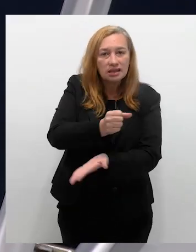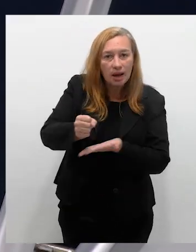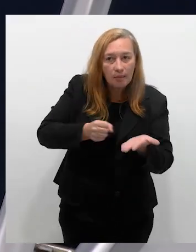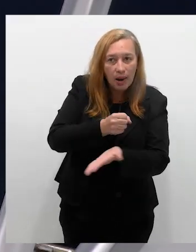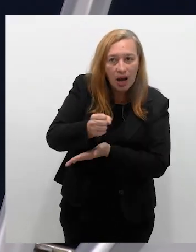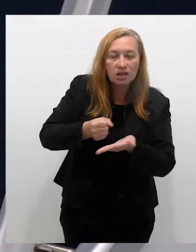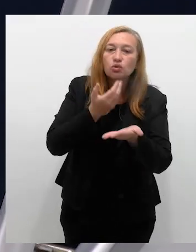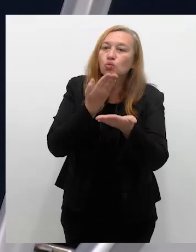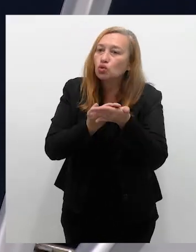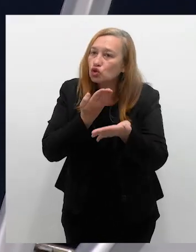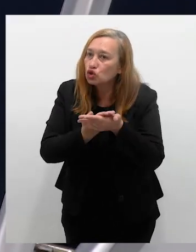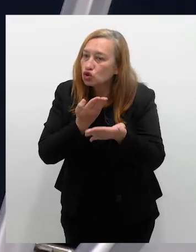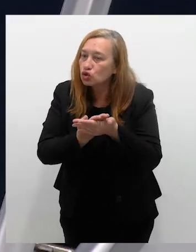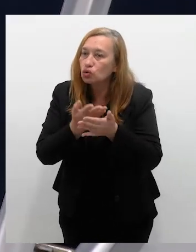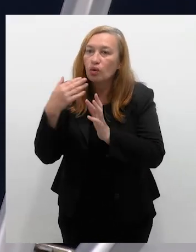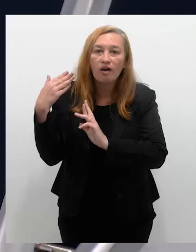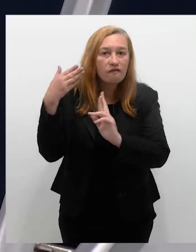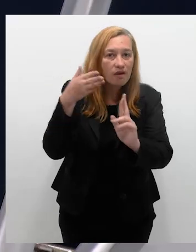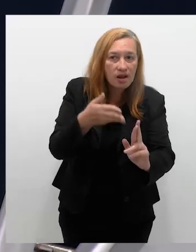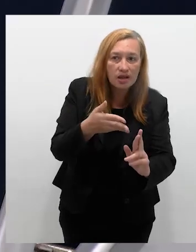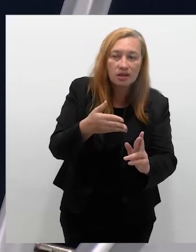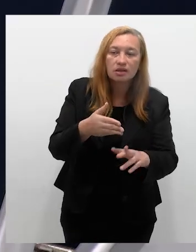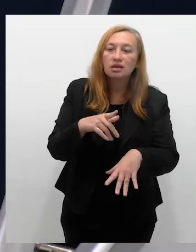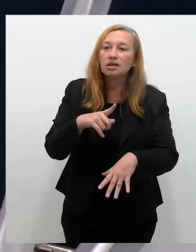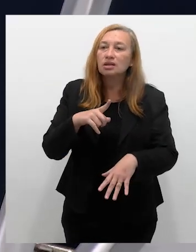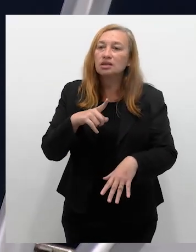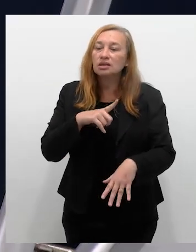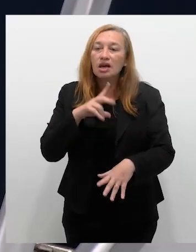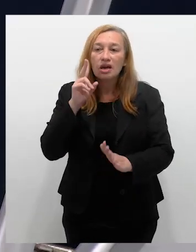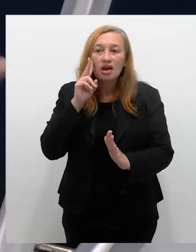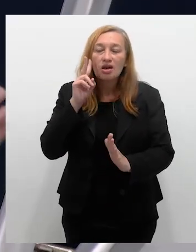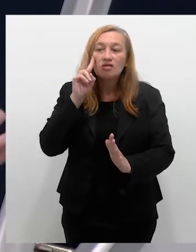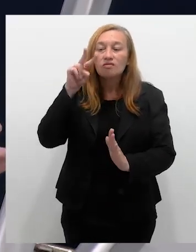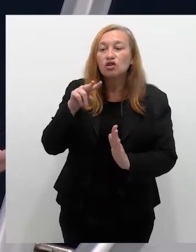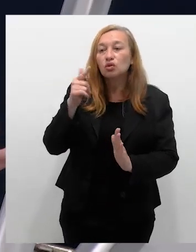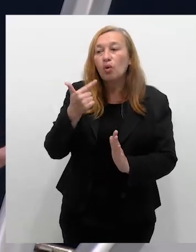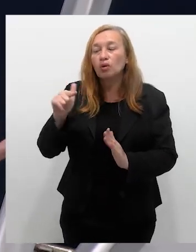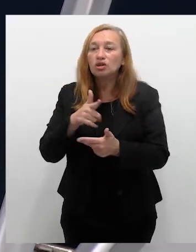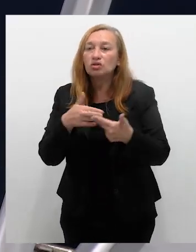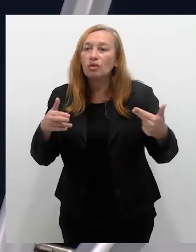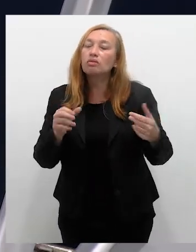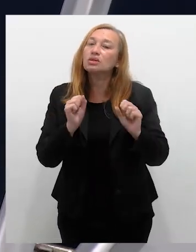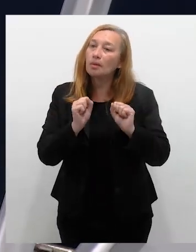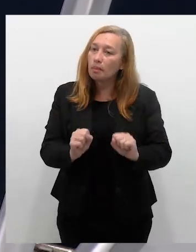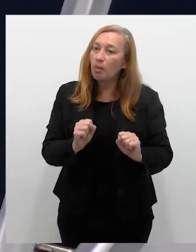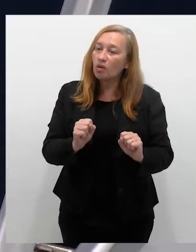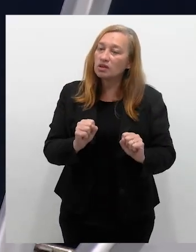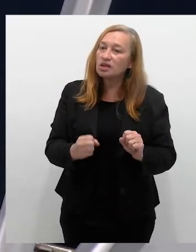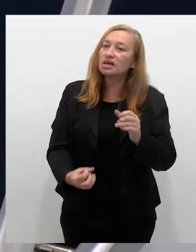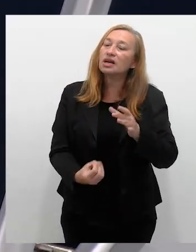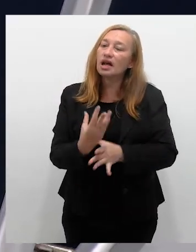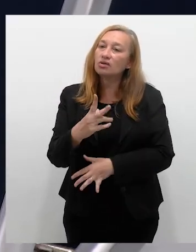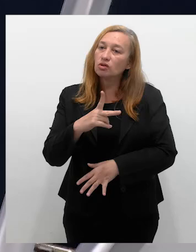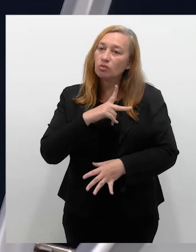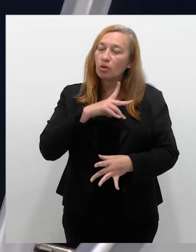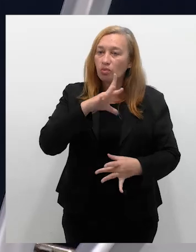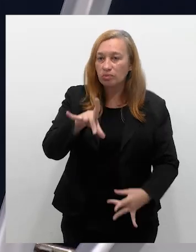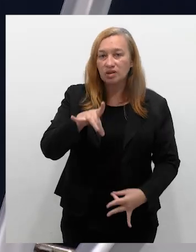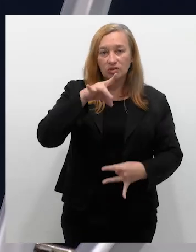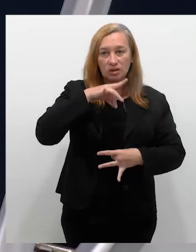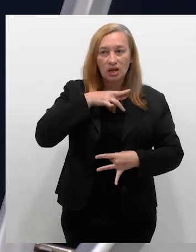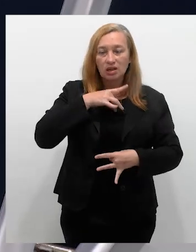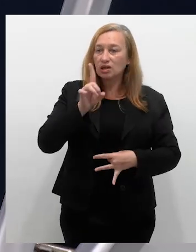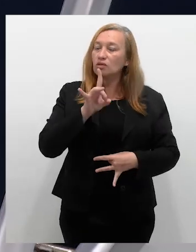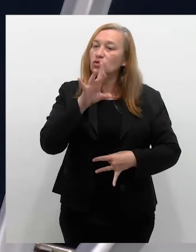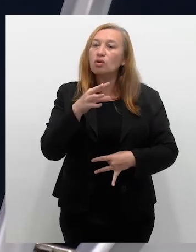essa base, você ter o estudo, você ter referências, você ter visto outras coisas, para que você possa construir o seu